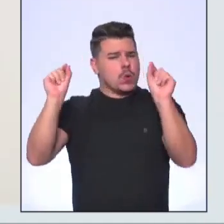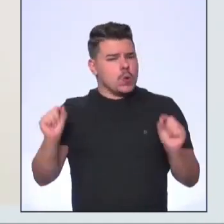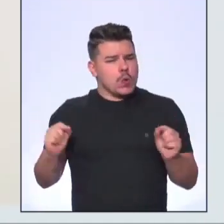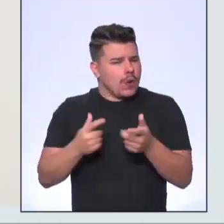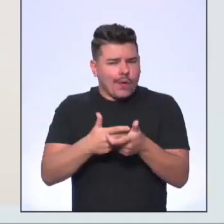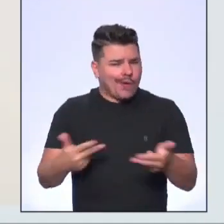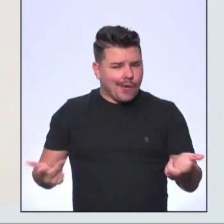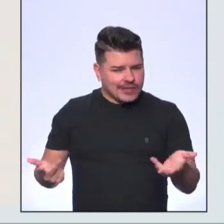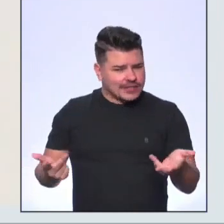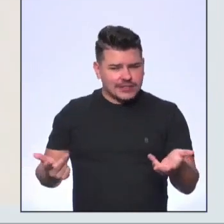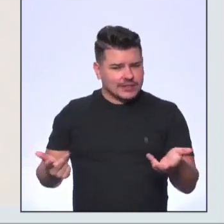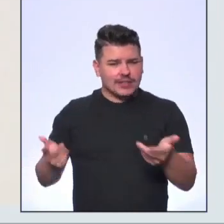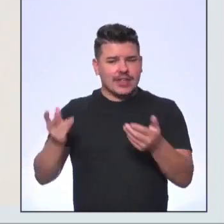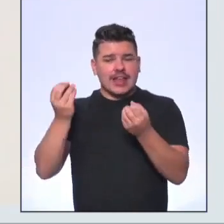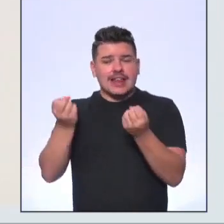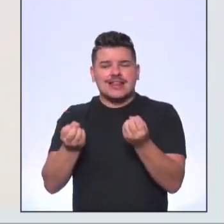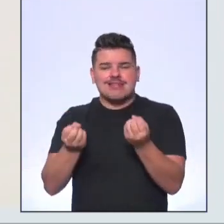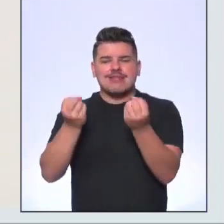envolver